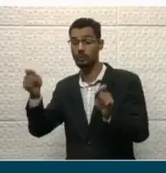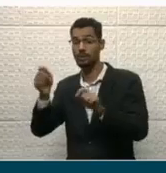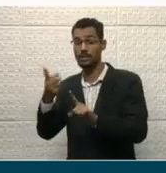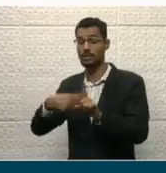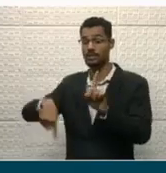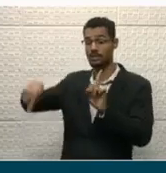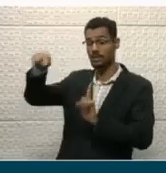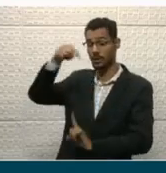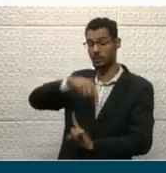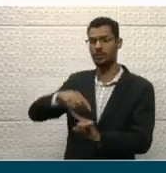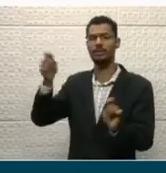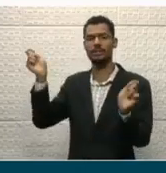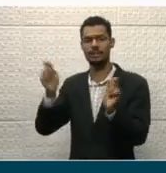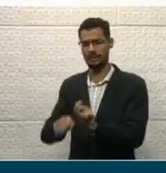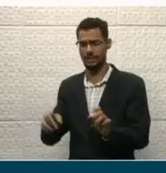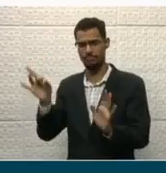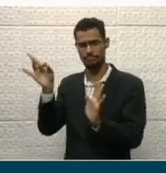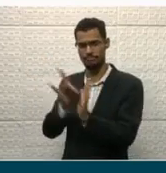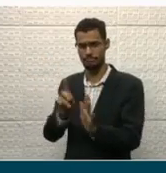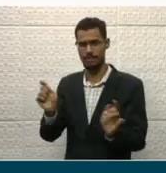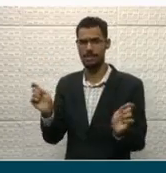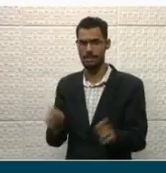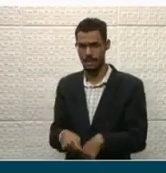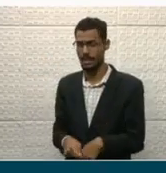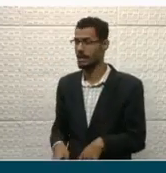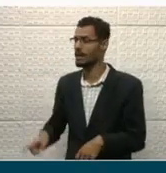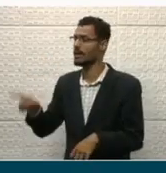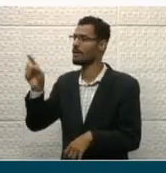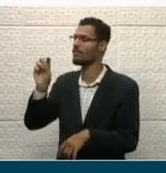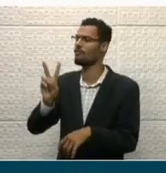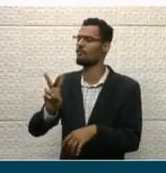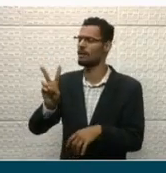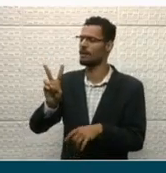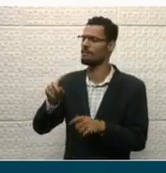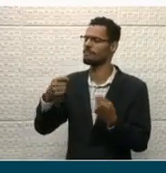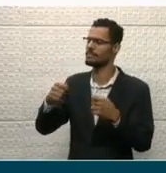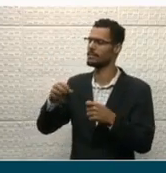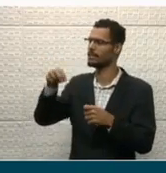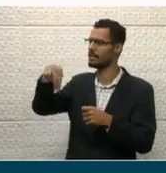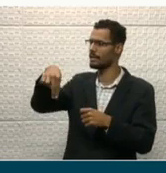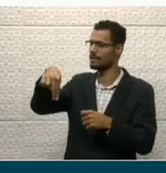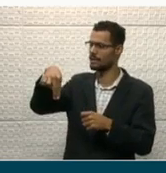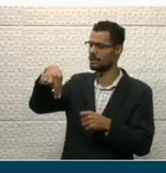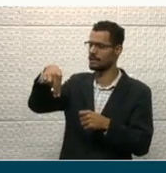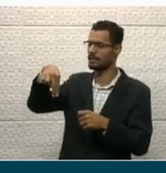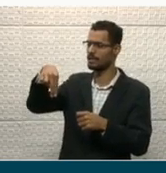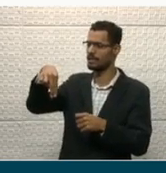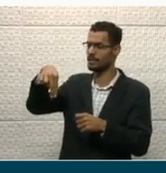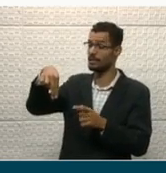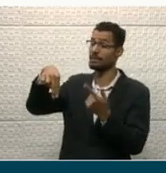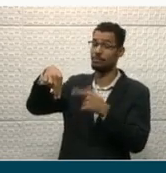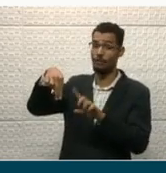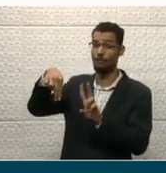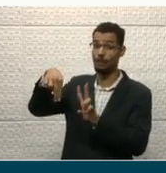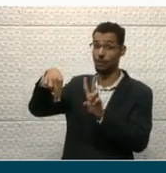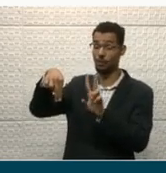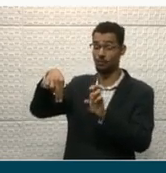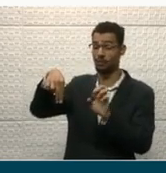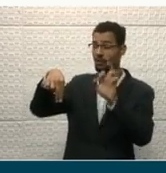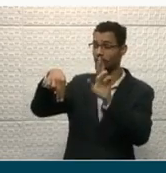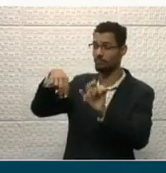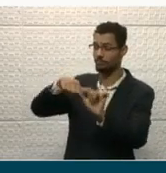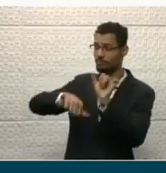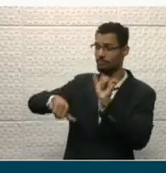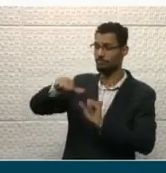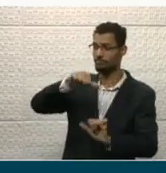segundo membro, ele esteja definido. Então, esse vetor V precisa ter N linhas, e por ser um vetor, no